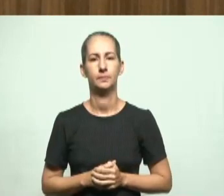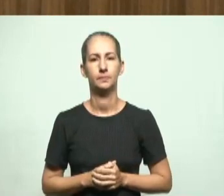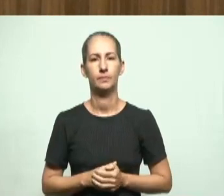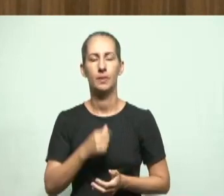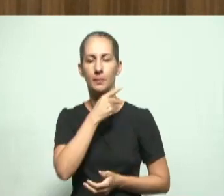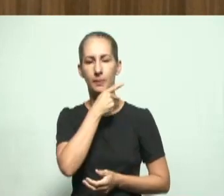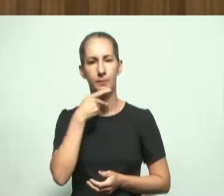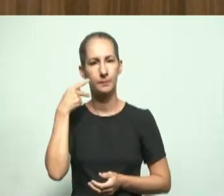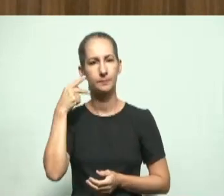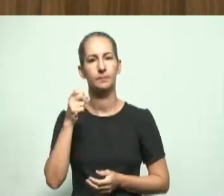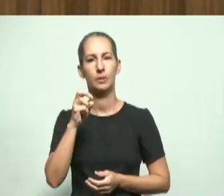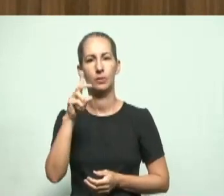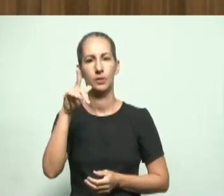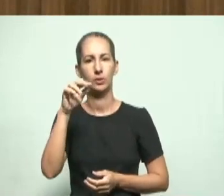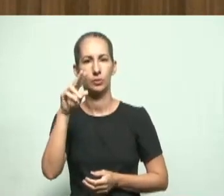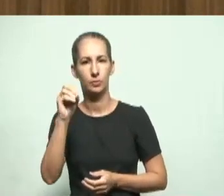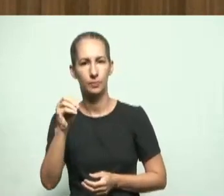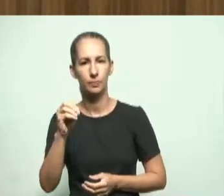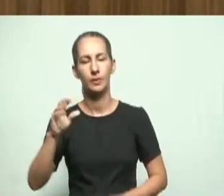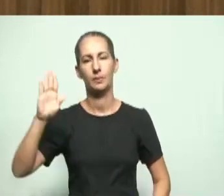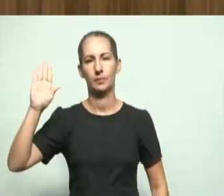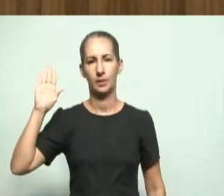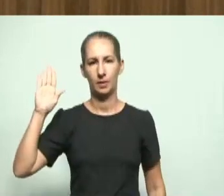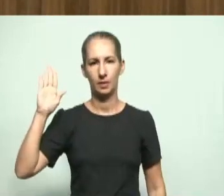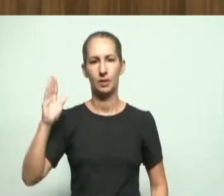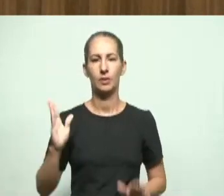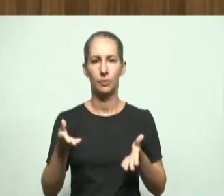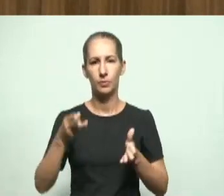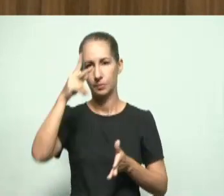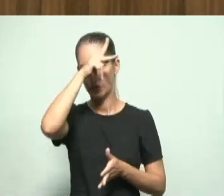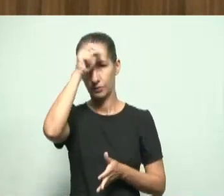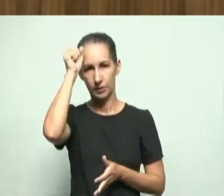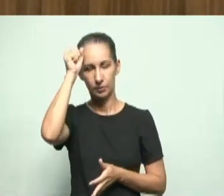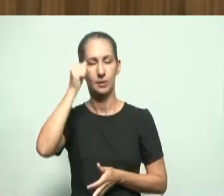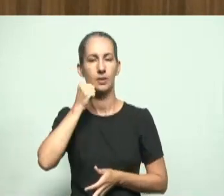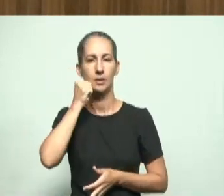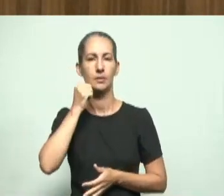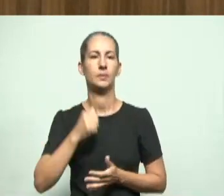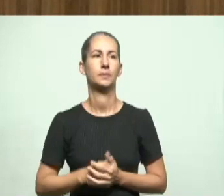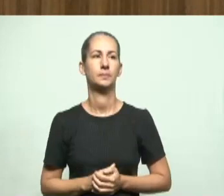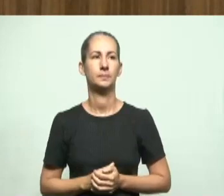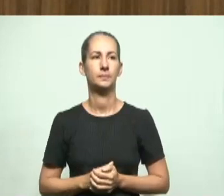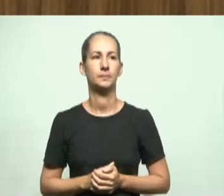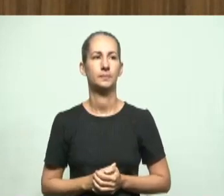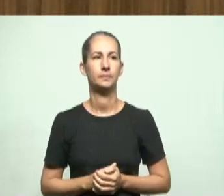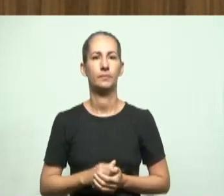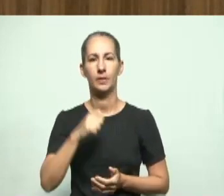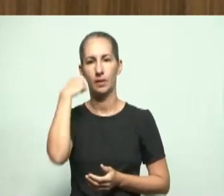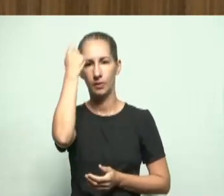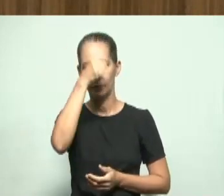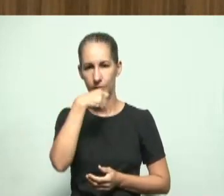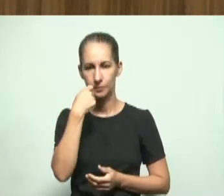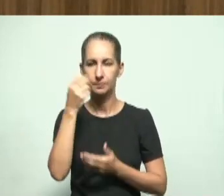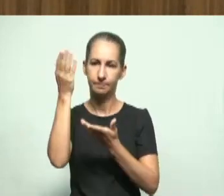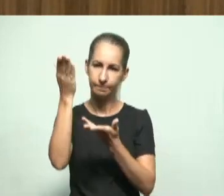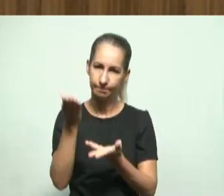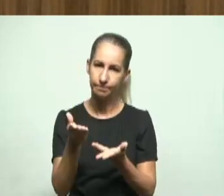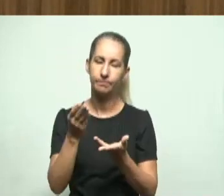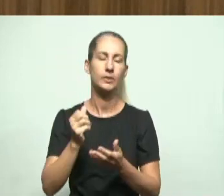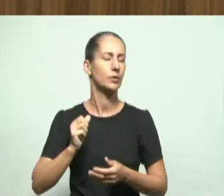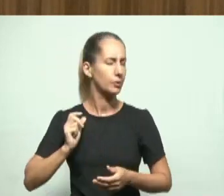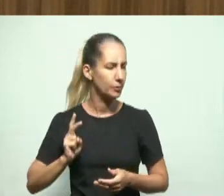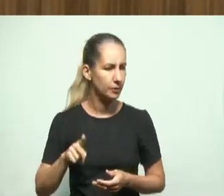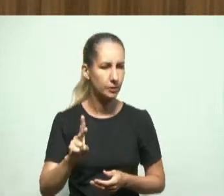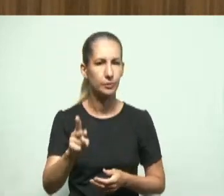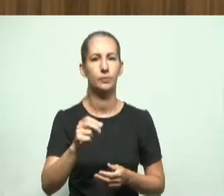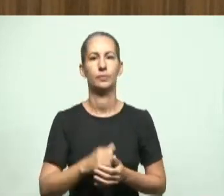Paulinho Freire, que hoje é pré-candidato a prefeito de Natal. Então, prefeito Álvaro Dias, continue, como eu